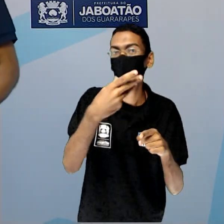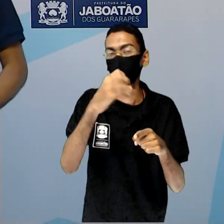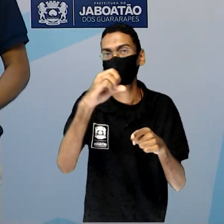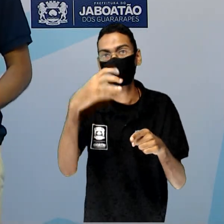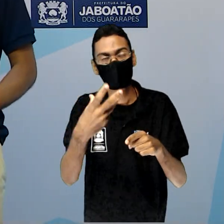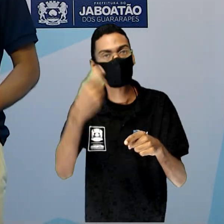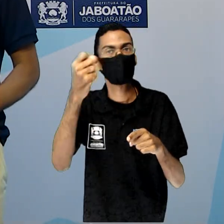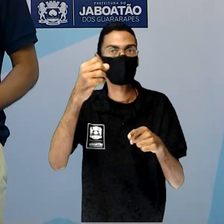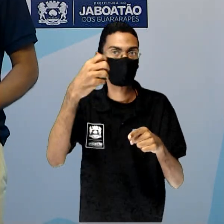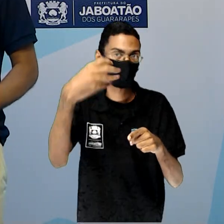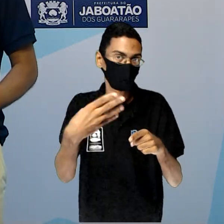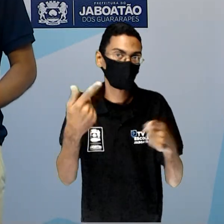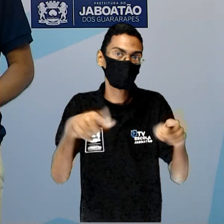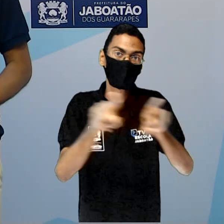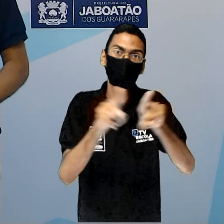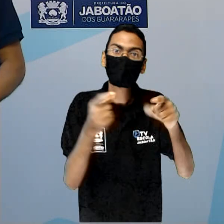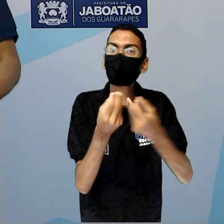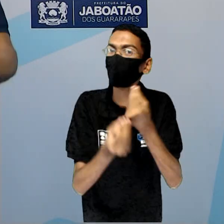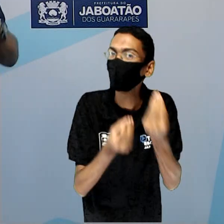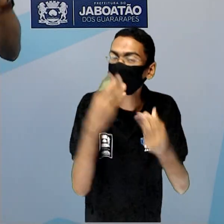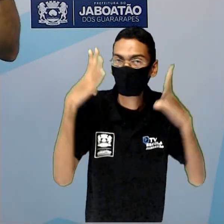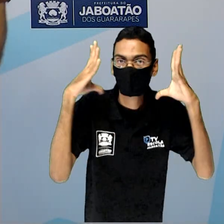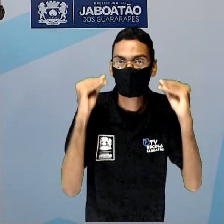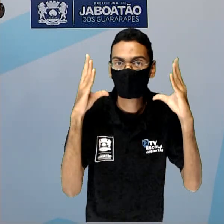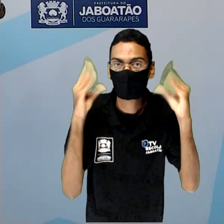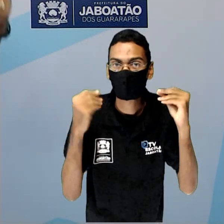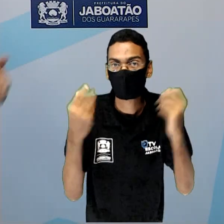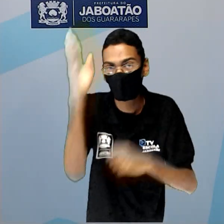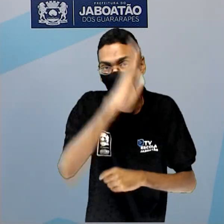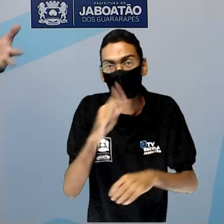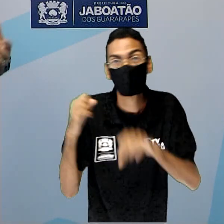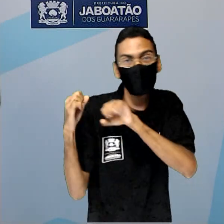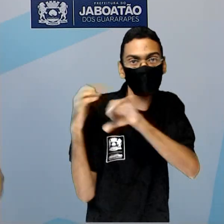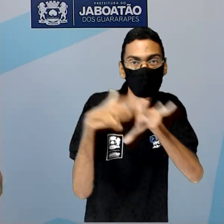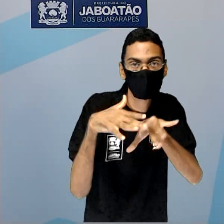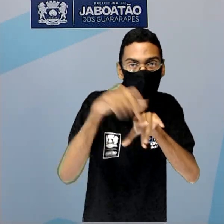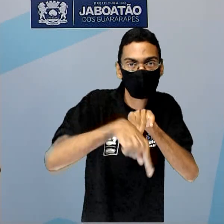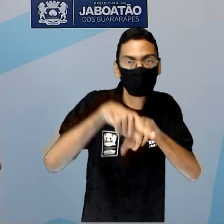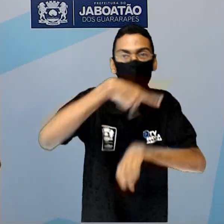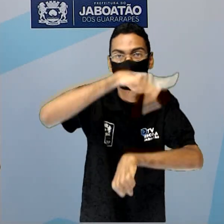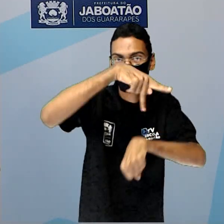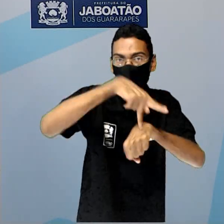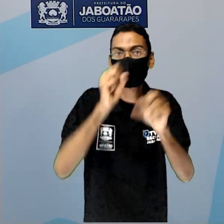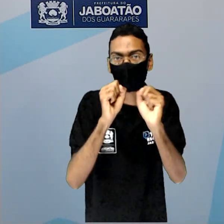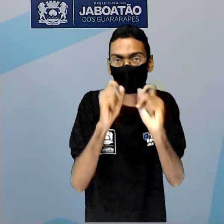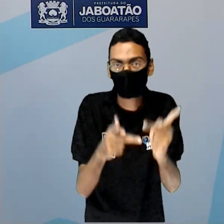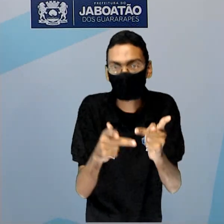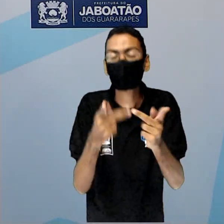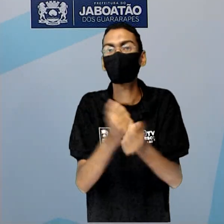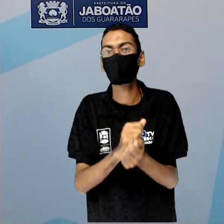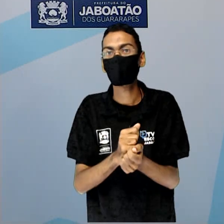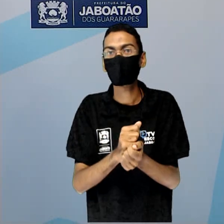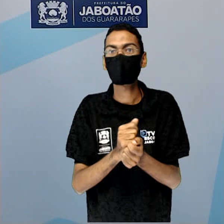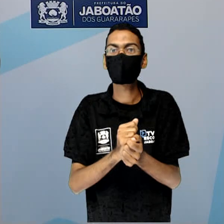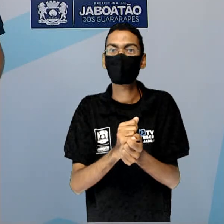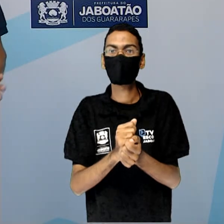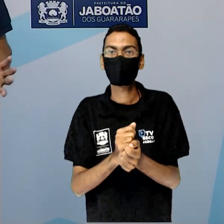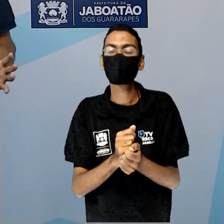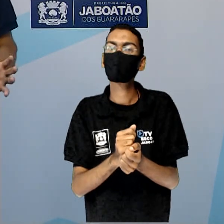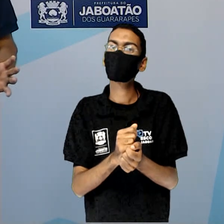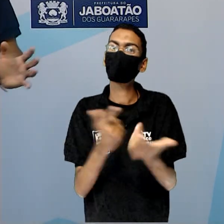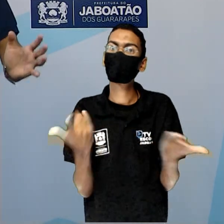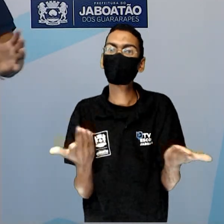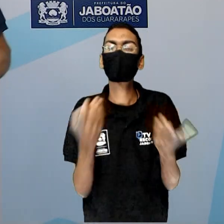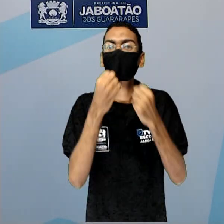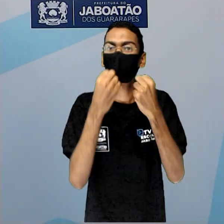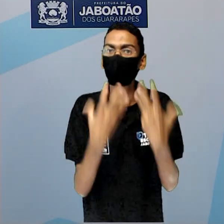levou os holandeses a invadir o Brasil? Hein? Que foi dado na aula passada, quando tratamos sobre o domínio holandês. Tudo bem? Bom,